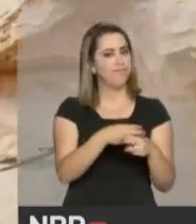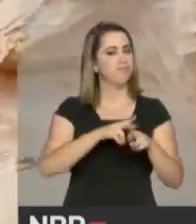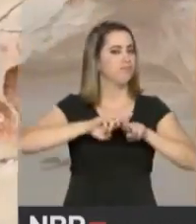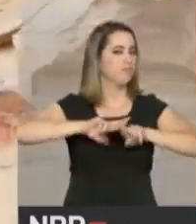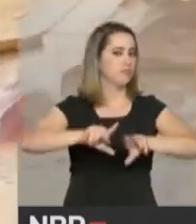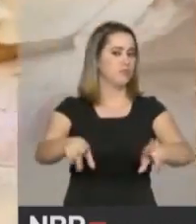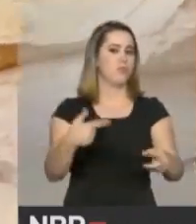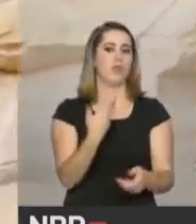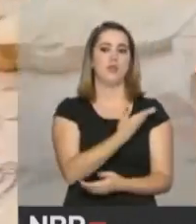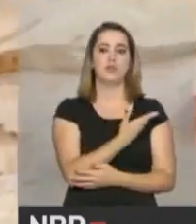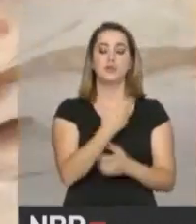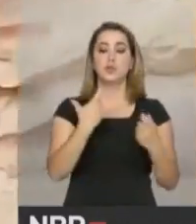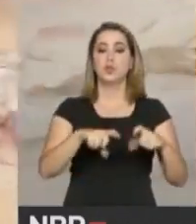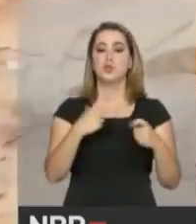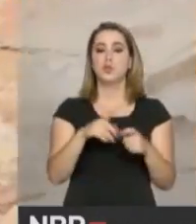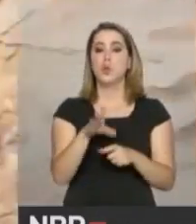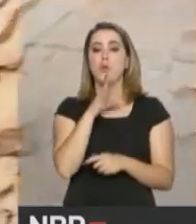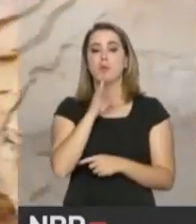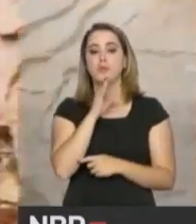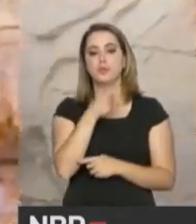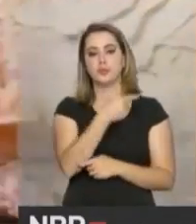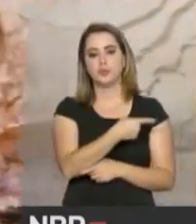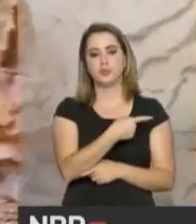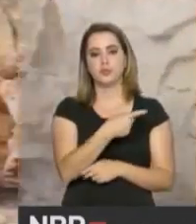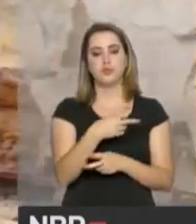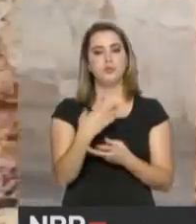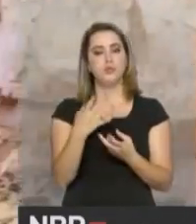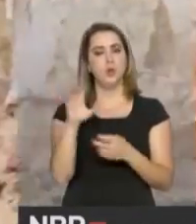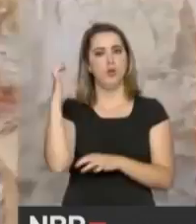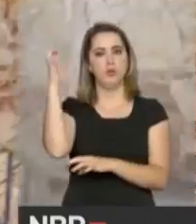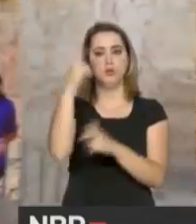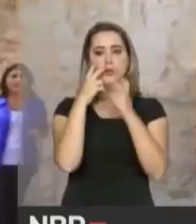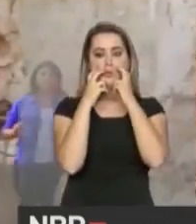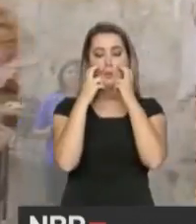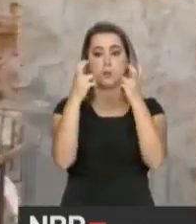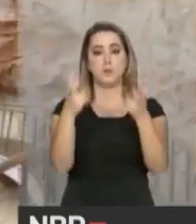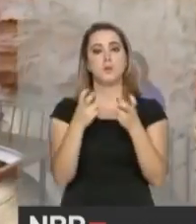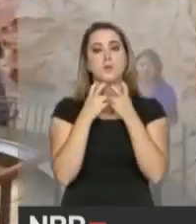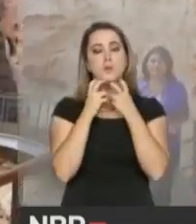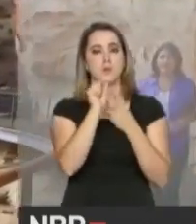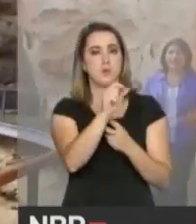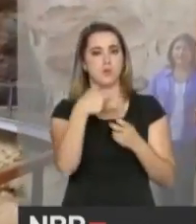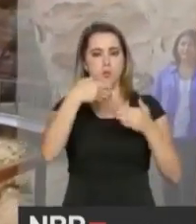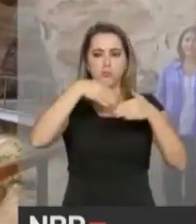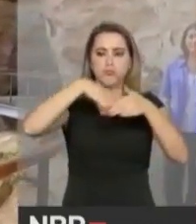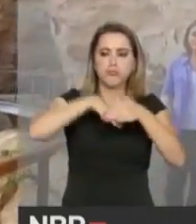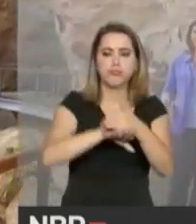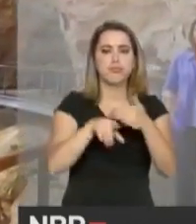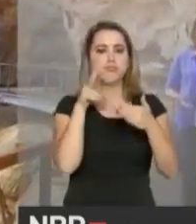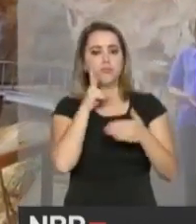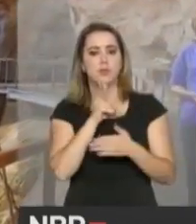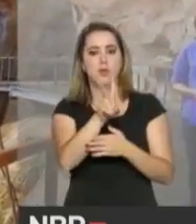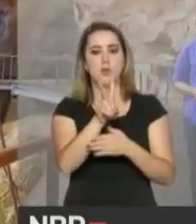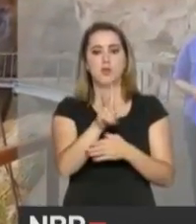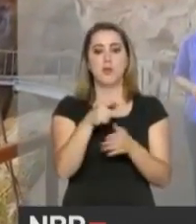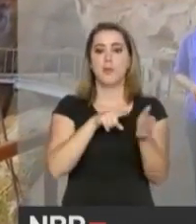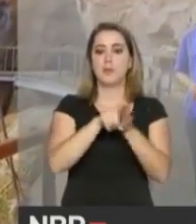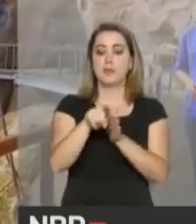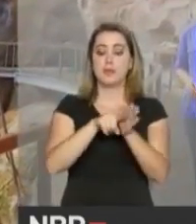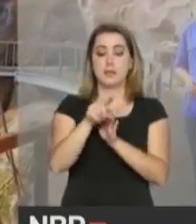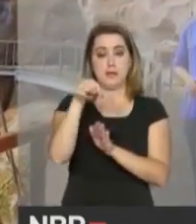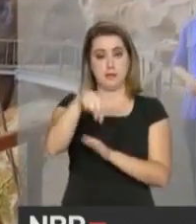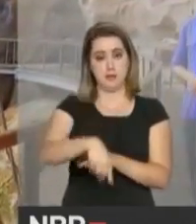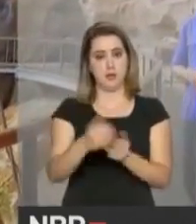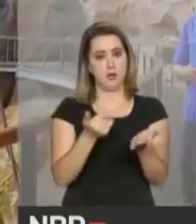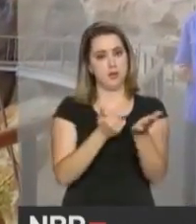arqueológico mais conhecido do Parque Nacional da Serra da Capivara, a Toca do Boqueirão da Pedra Furada. As pesquisas sobre a pré-história aqui no